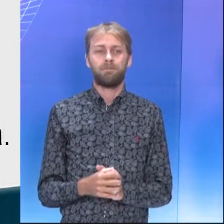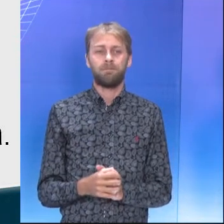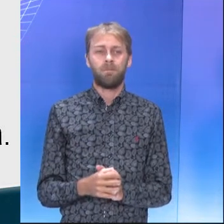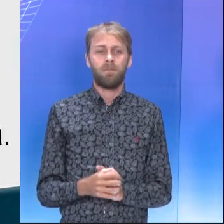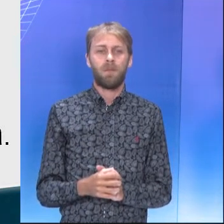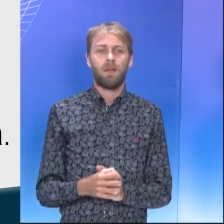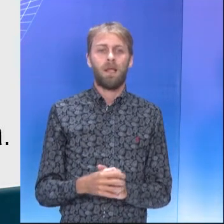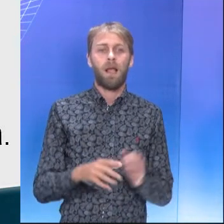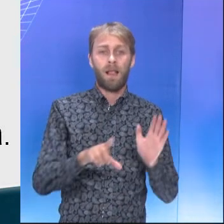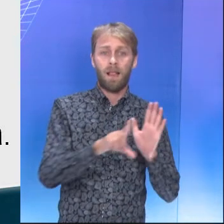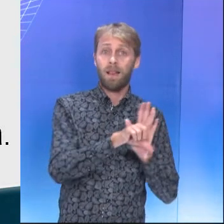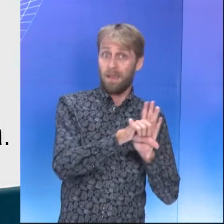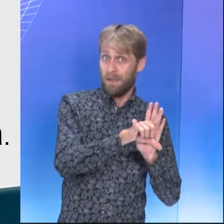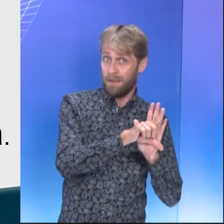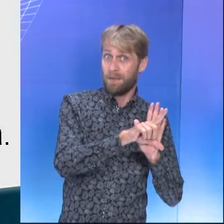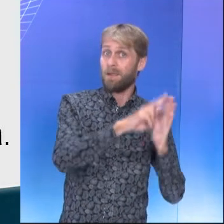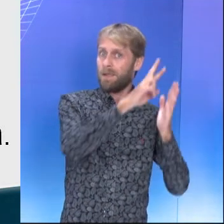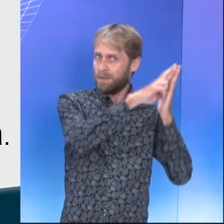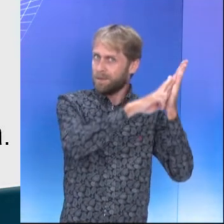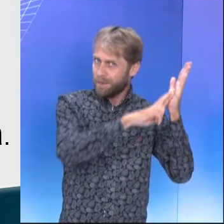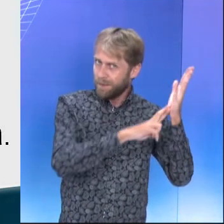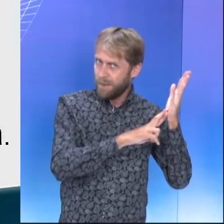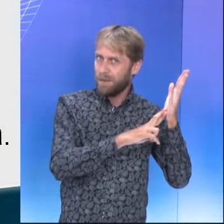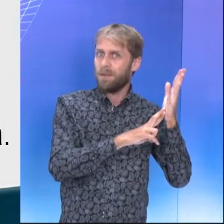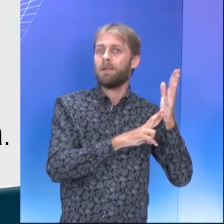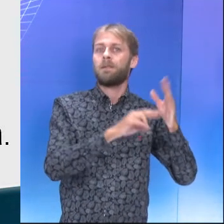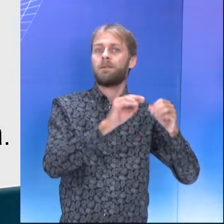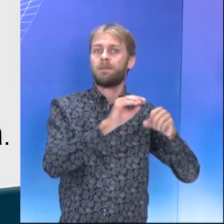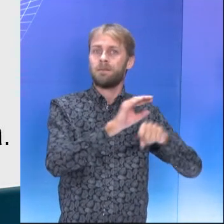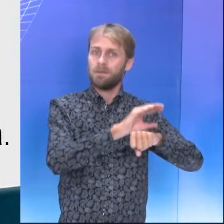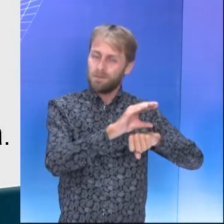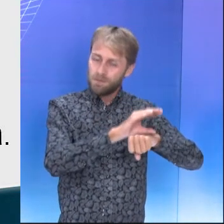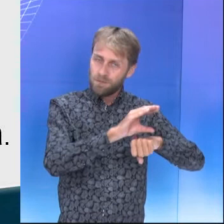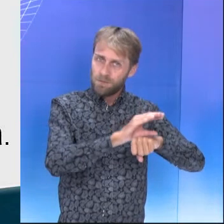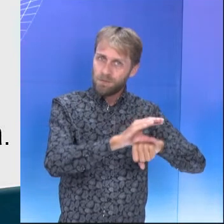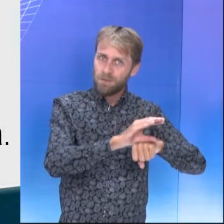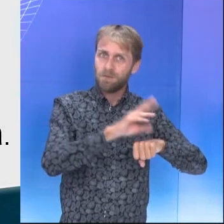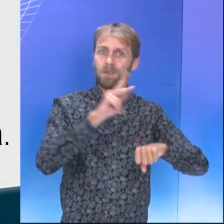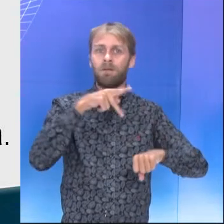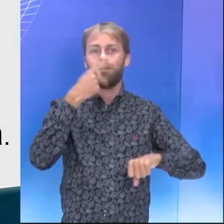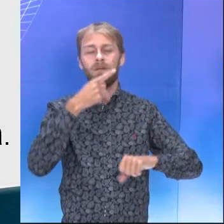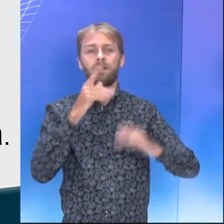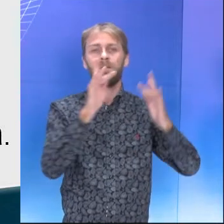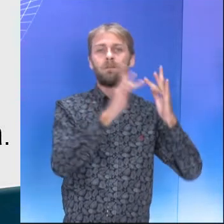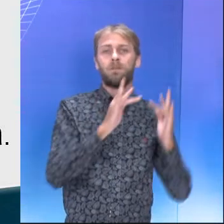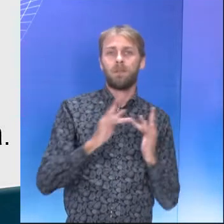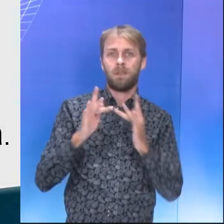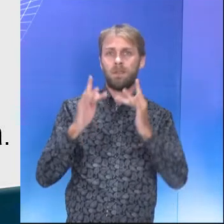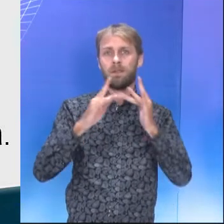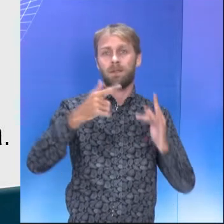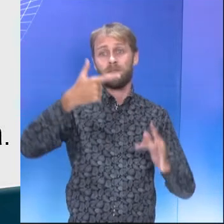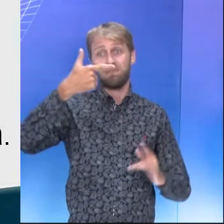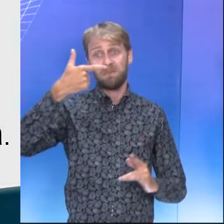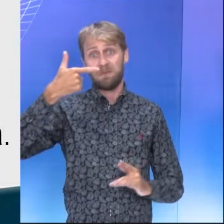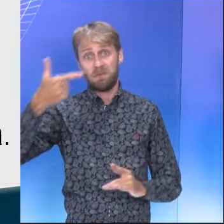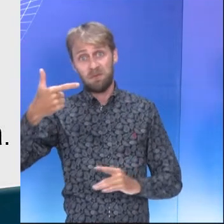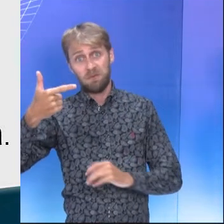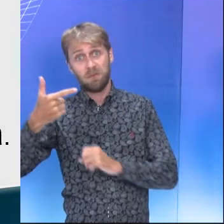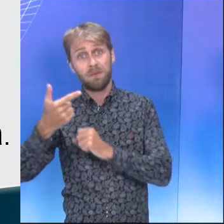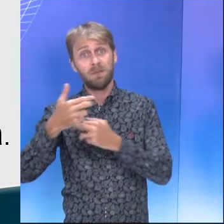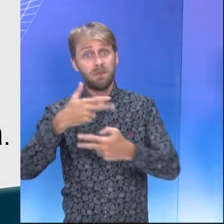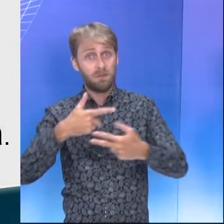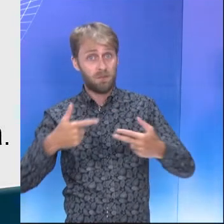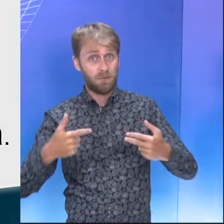A legislação que eles colocaram no início está falando de uma relação entre dois preceitos